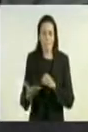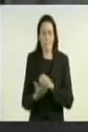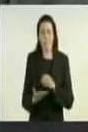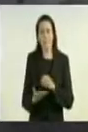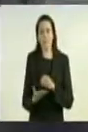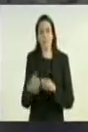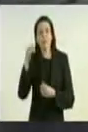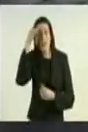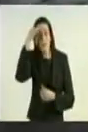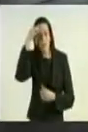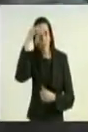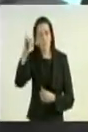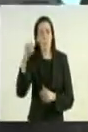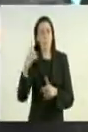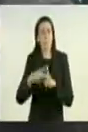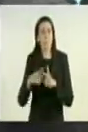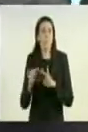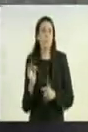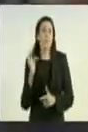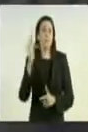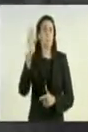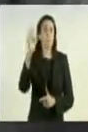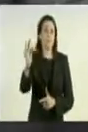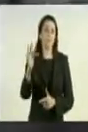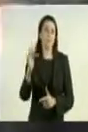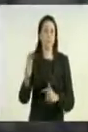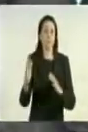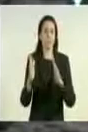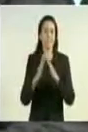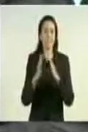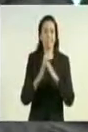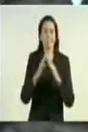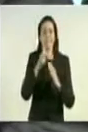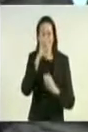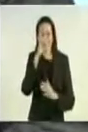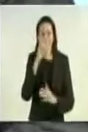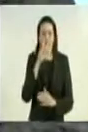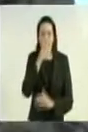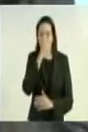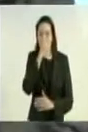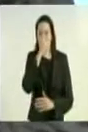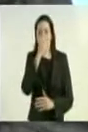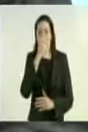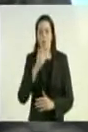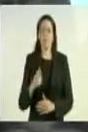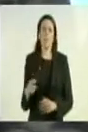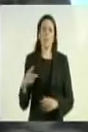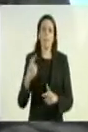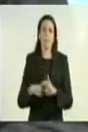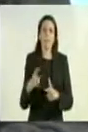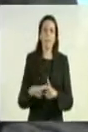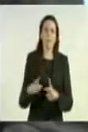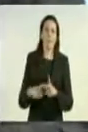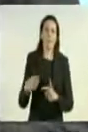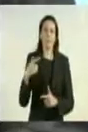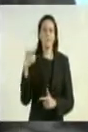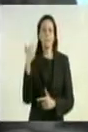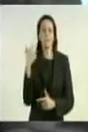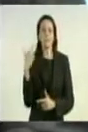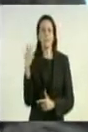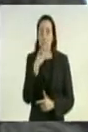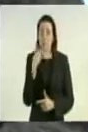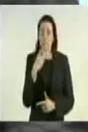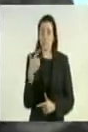trazê-lo para grandes centros e acontecer o que acontece no Socorrão, que sempre foram os hospitais da capital e até